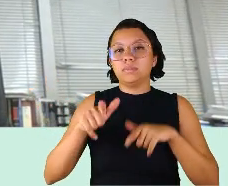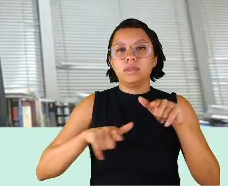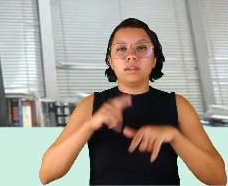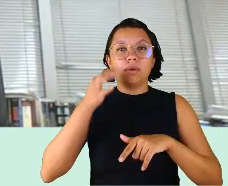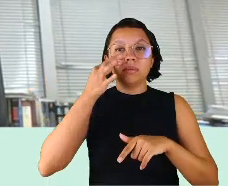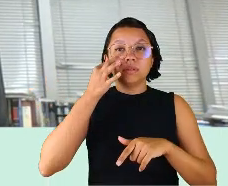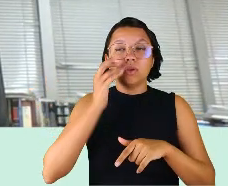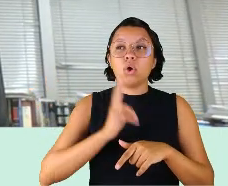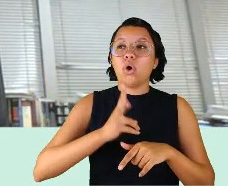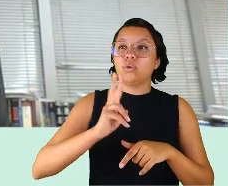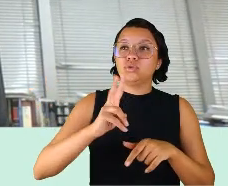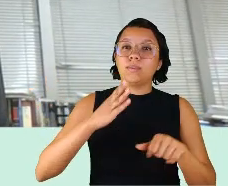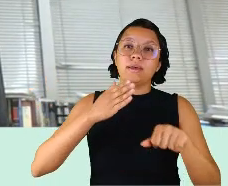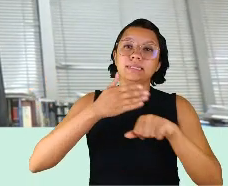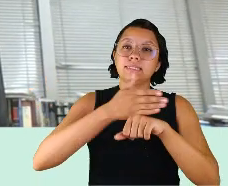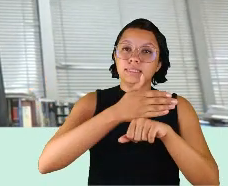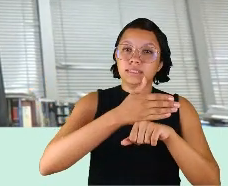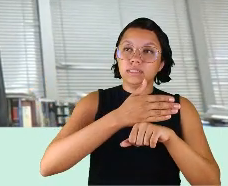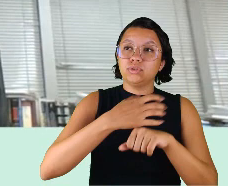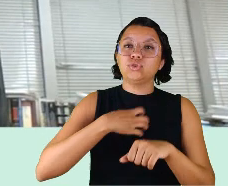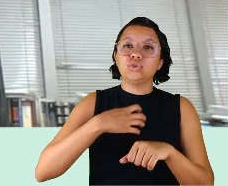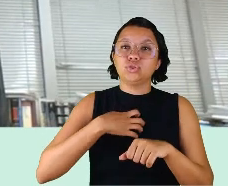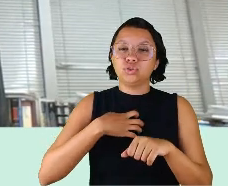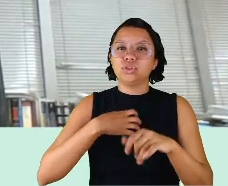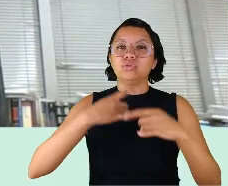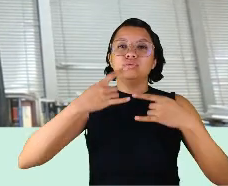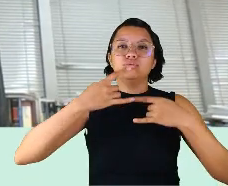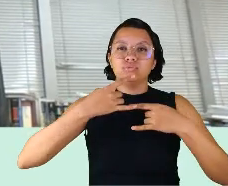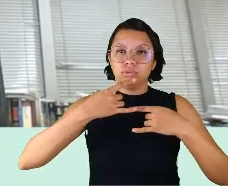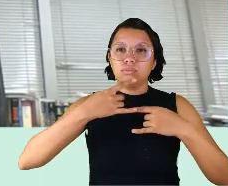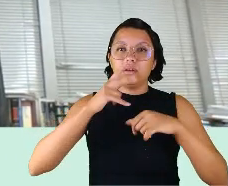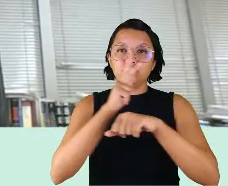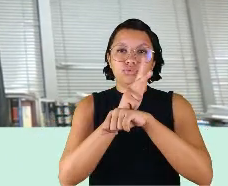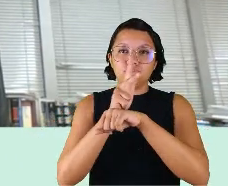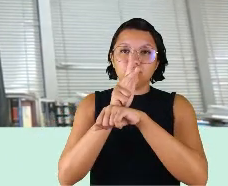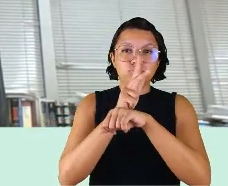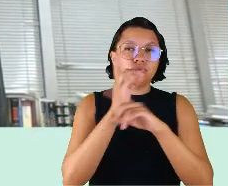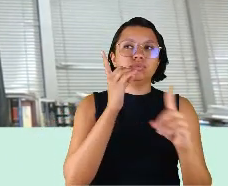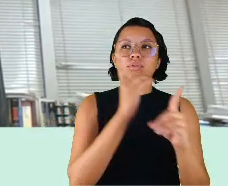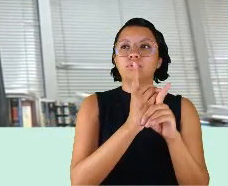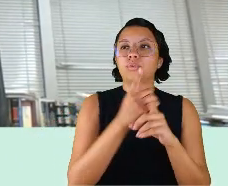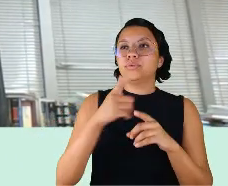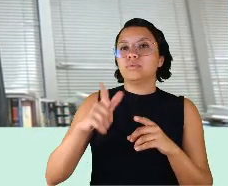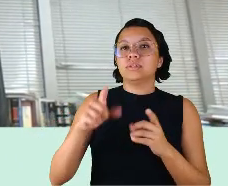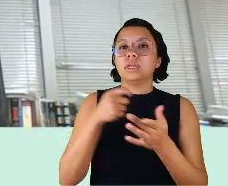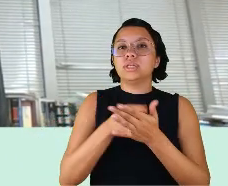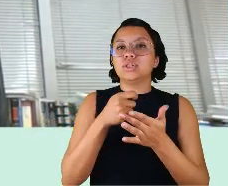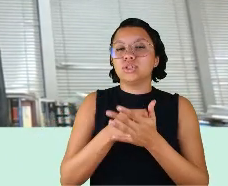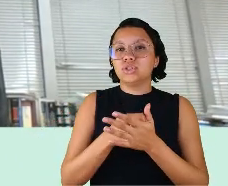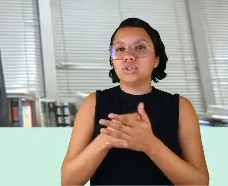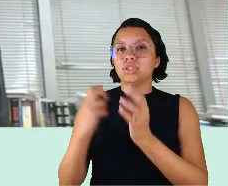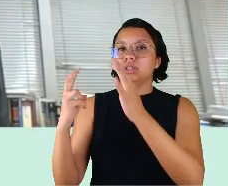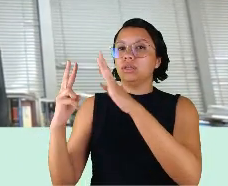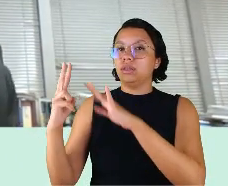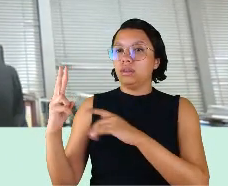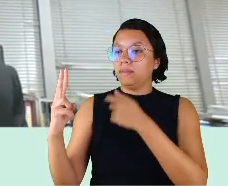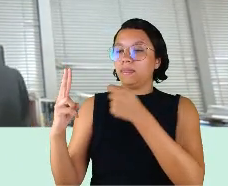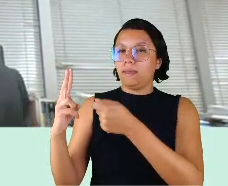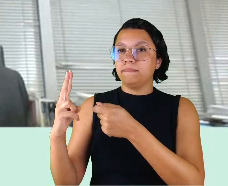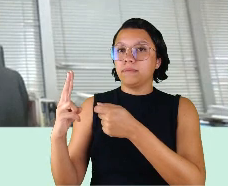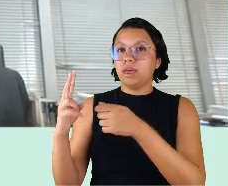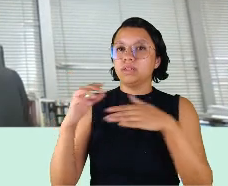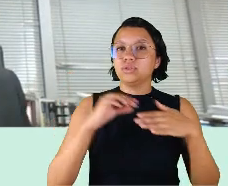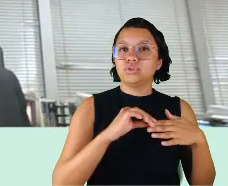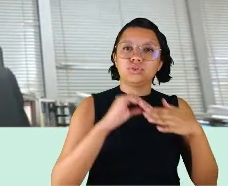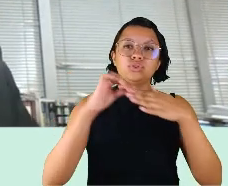presencial, permanecessem acessíveis por meio de videoconferência, sem exigir dos jurisdicionados o deslocamento